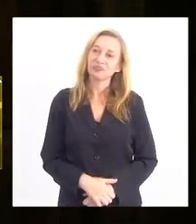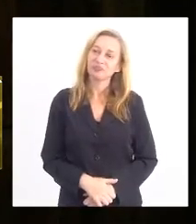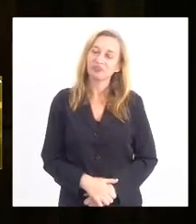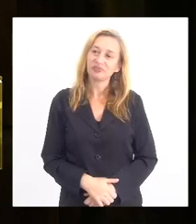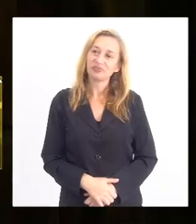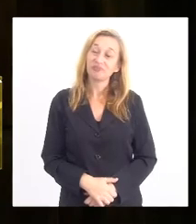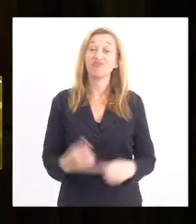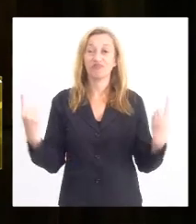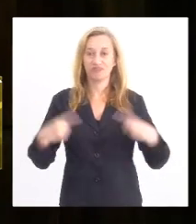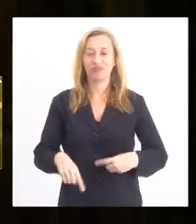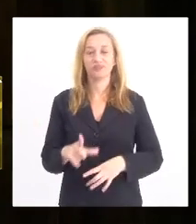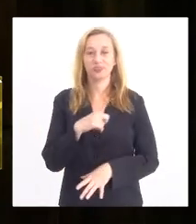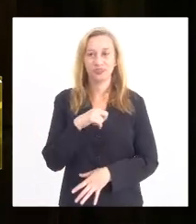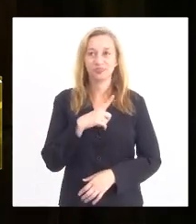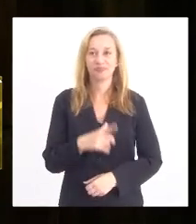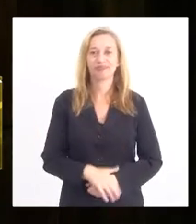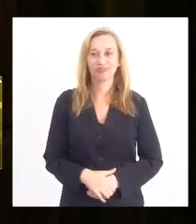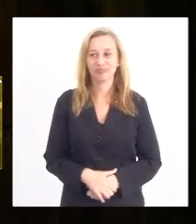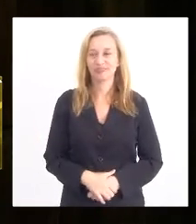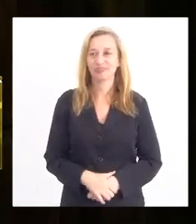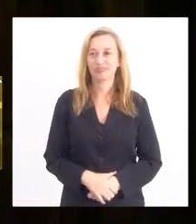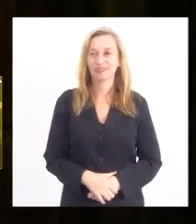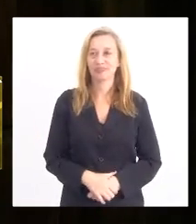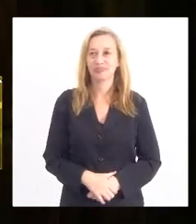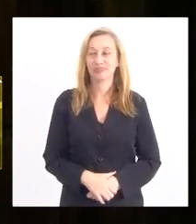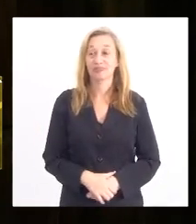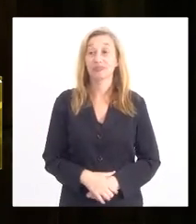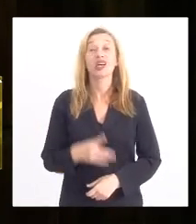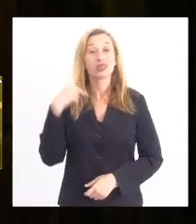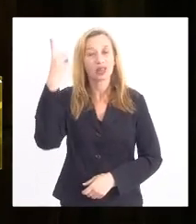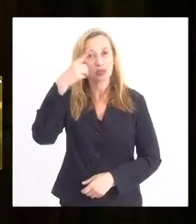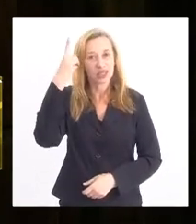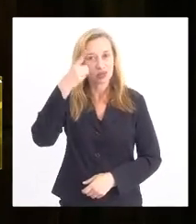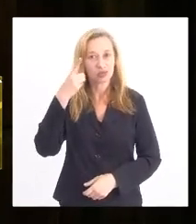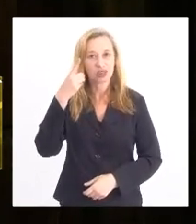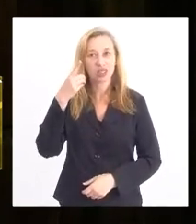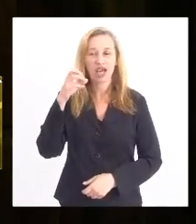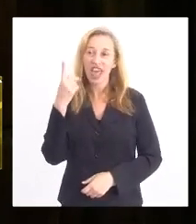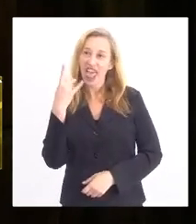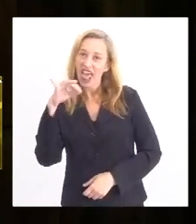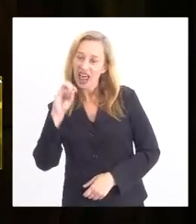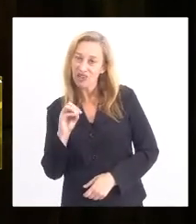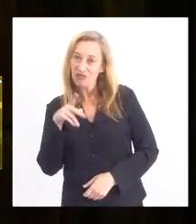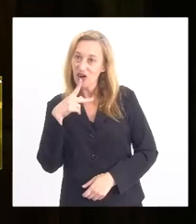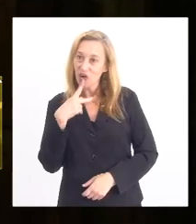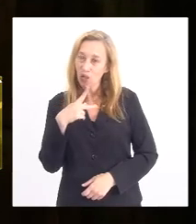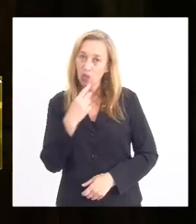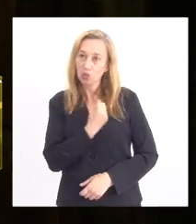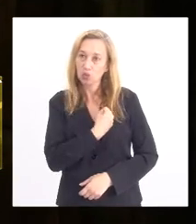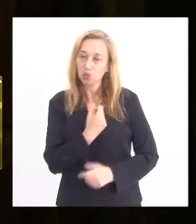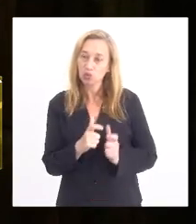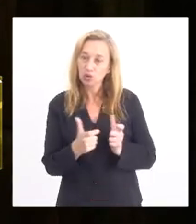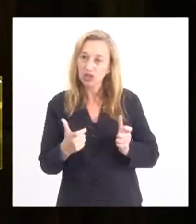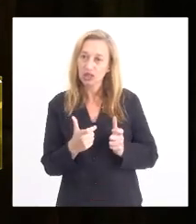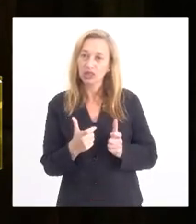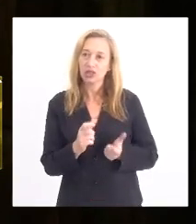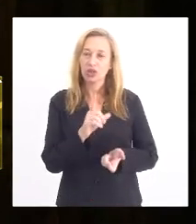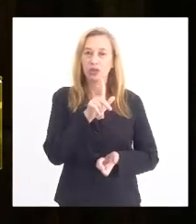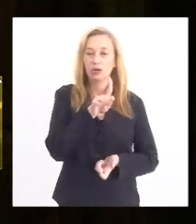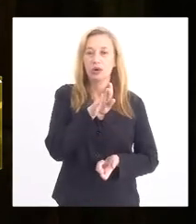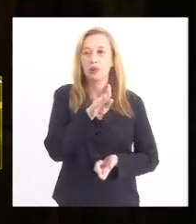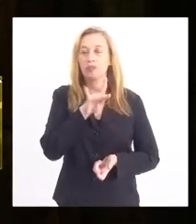temos o desafio e como Deputado ele falou de aumentar arrecadação do PIB